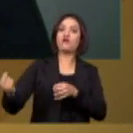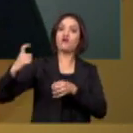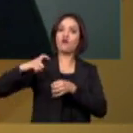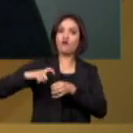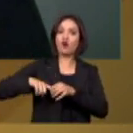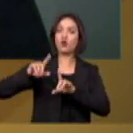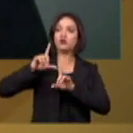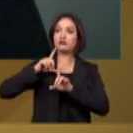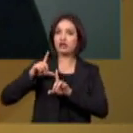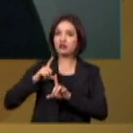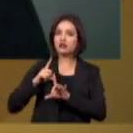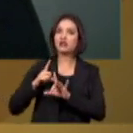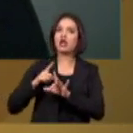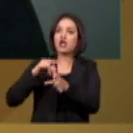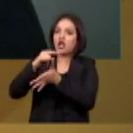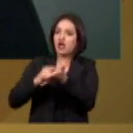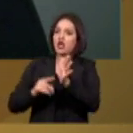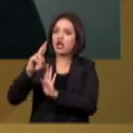da